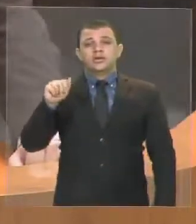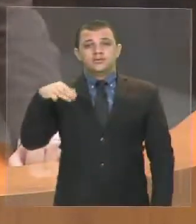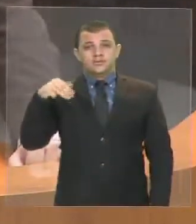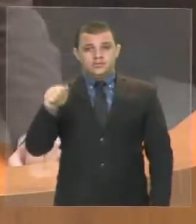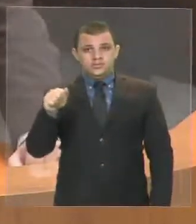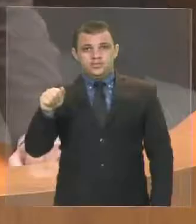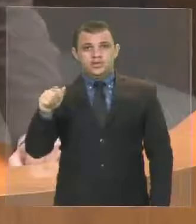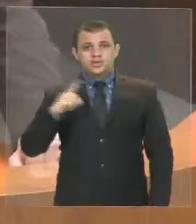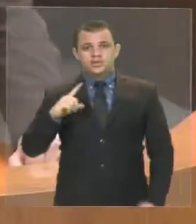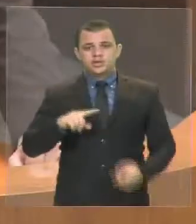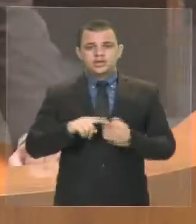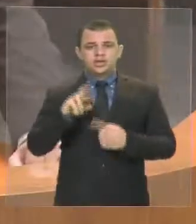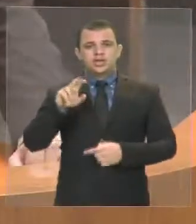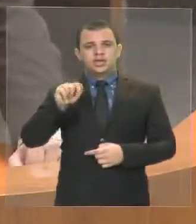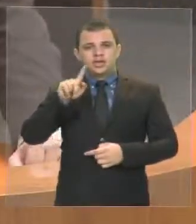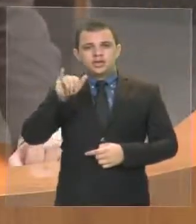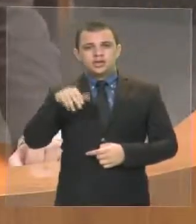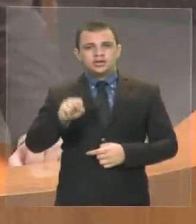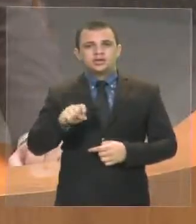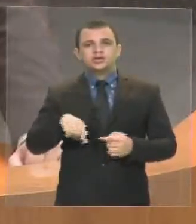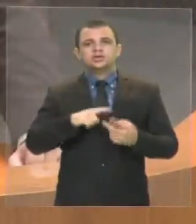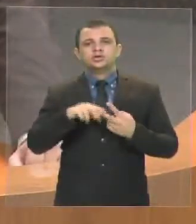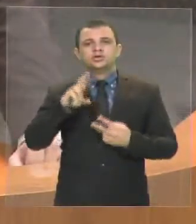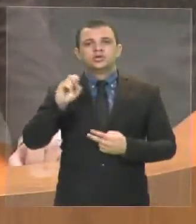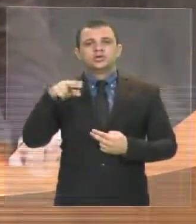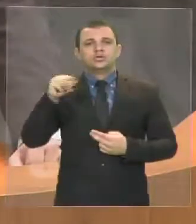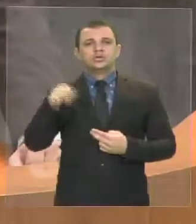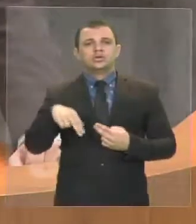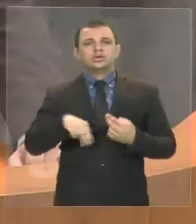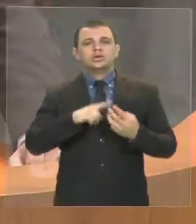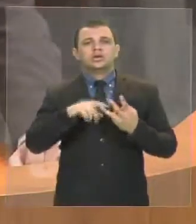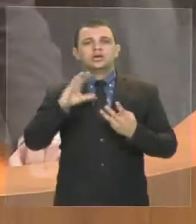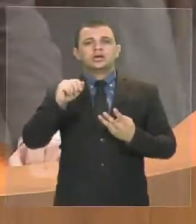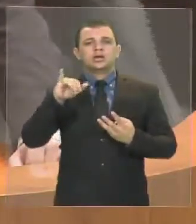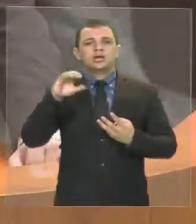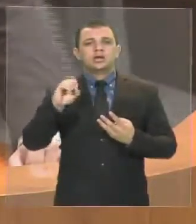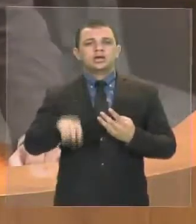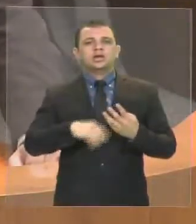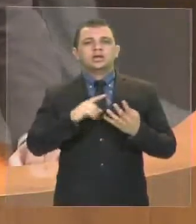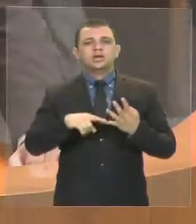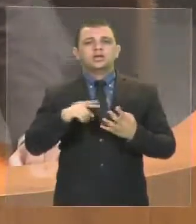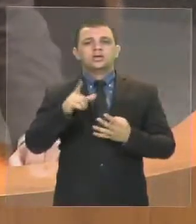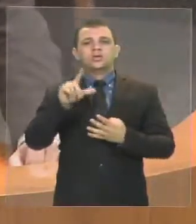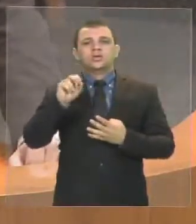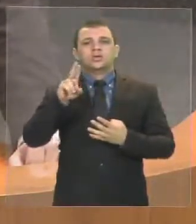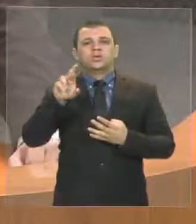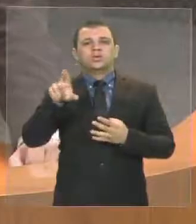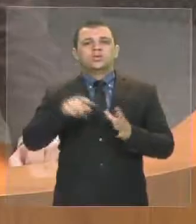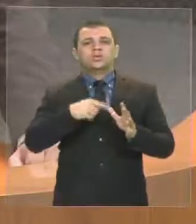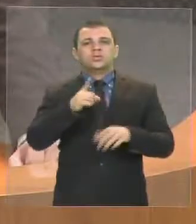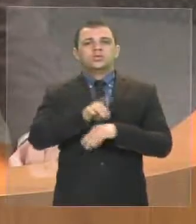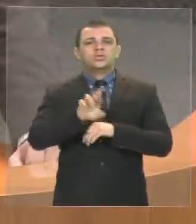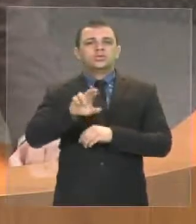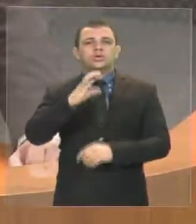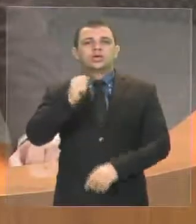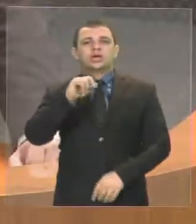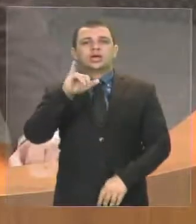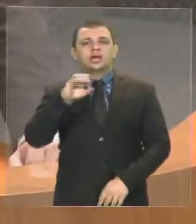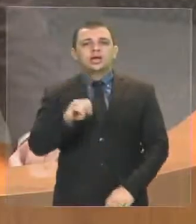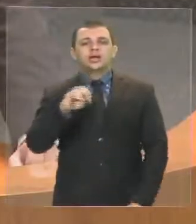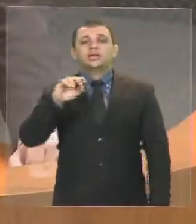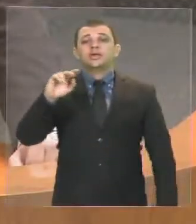Tavares, Ronan Lima, Caio Bezerra, Louro Cheiro Verde, Dr. Caio, Egi Clesson,